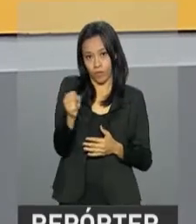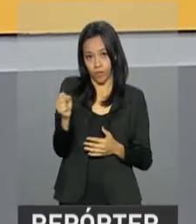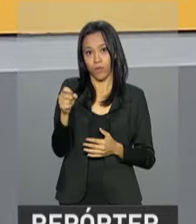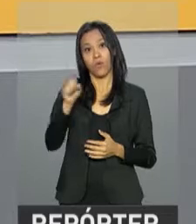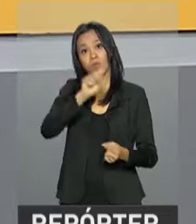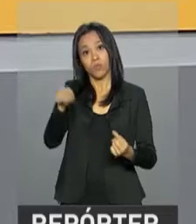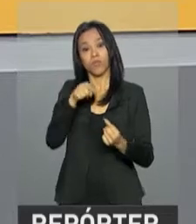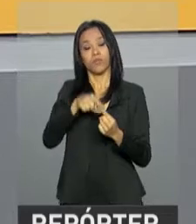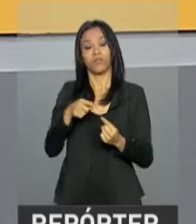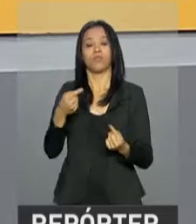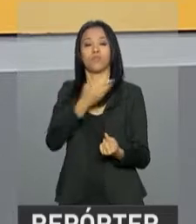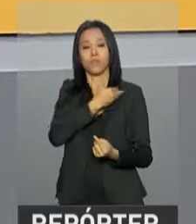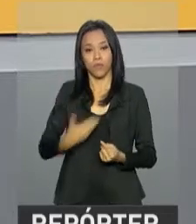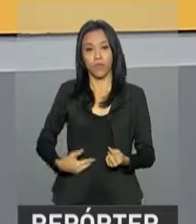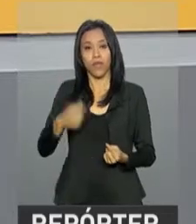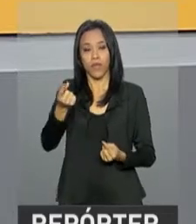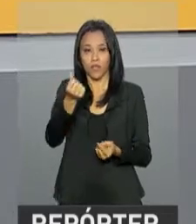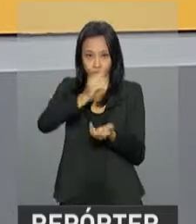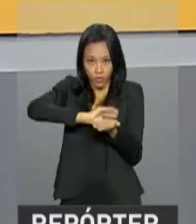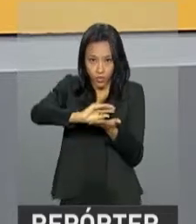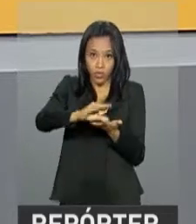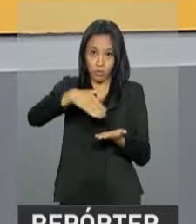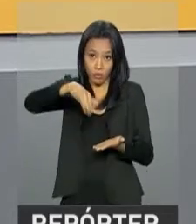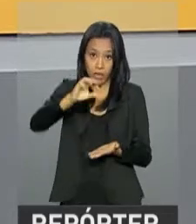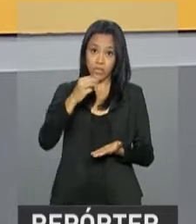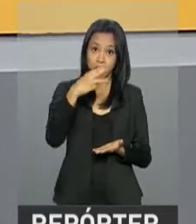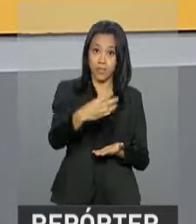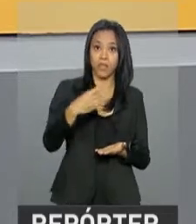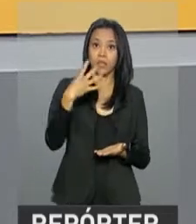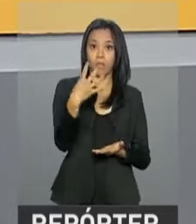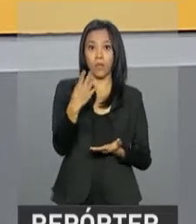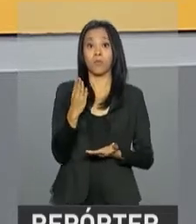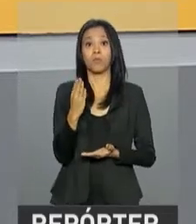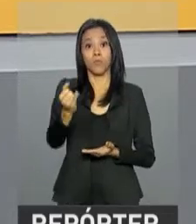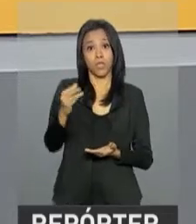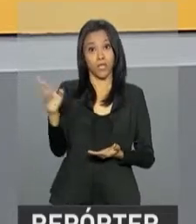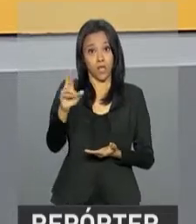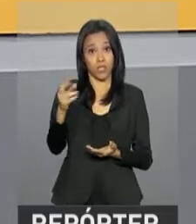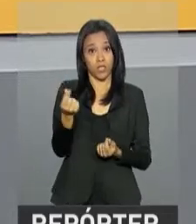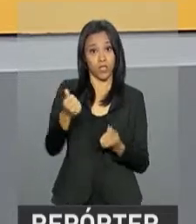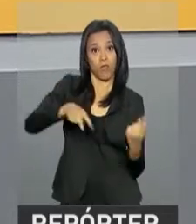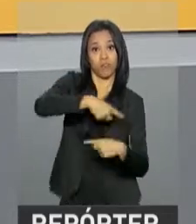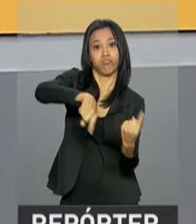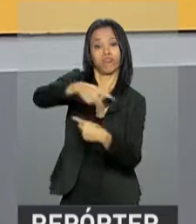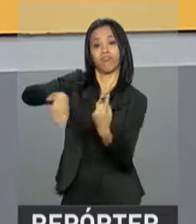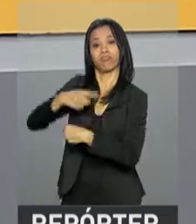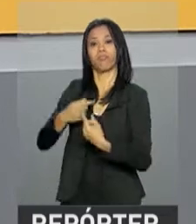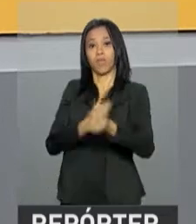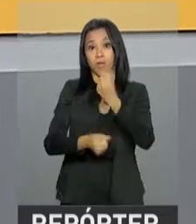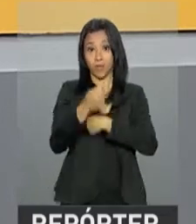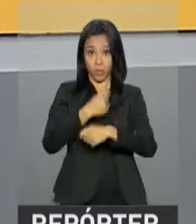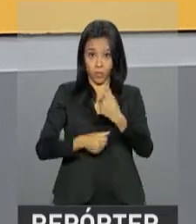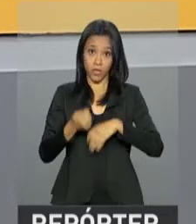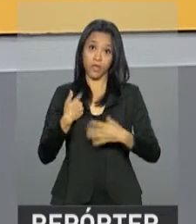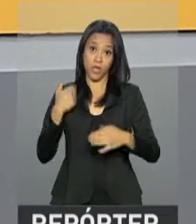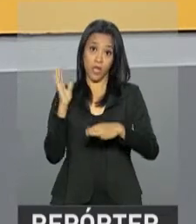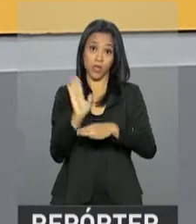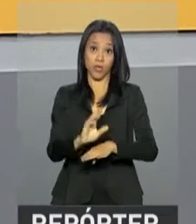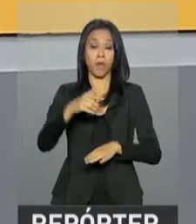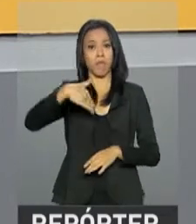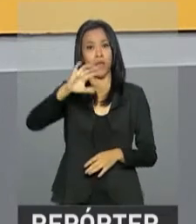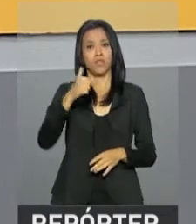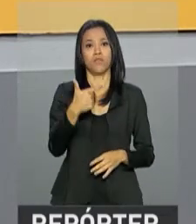governo injetar mais 34 bilhões de reais na economia e beneficiar 25 milhões de trabalhadores o